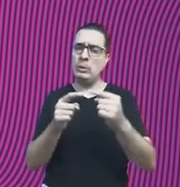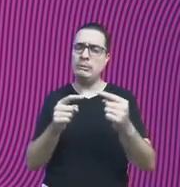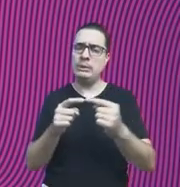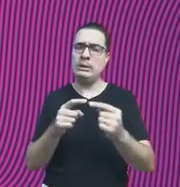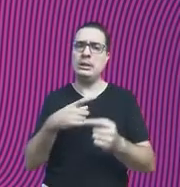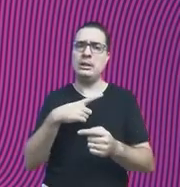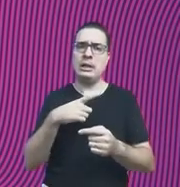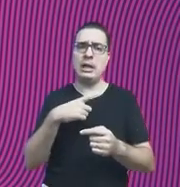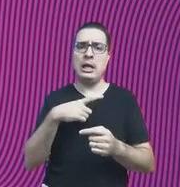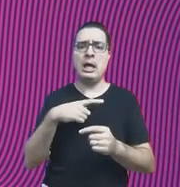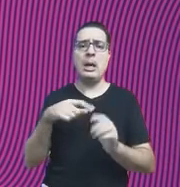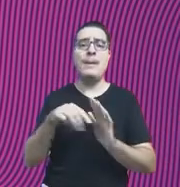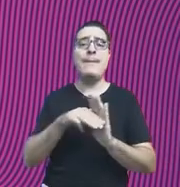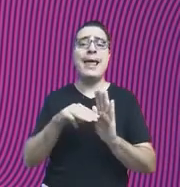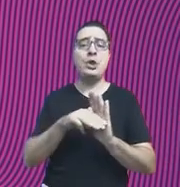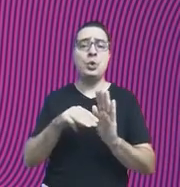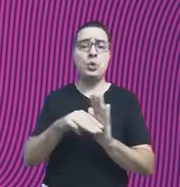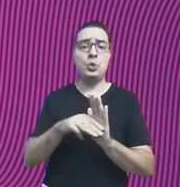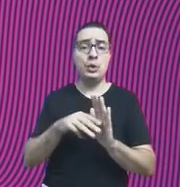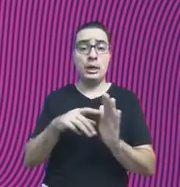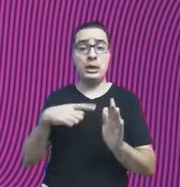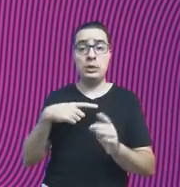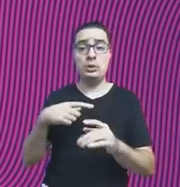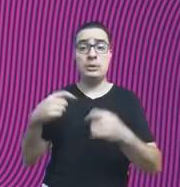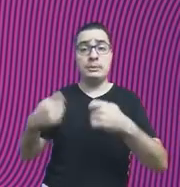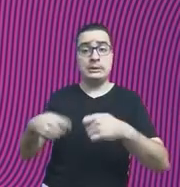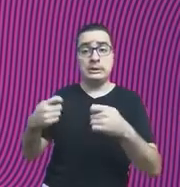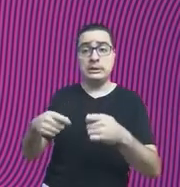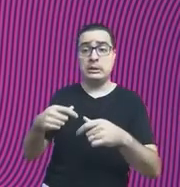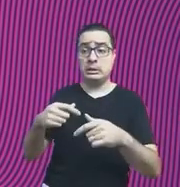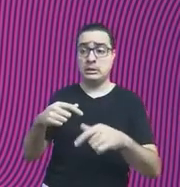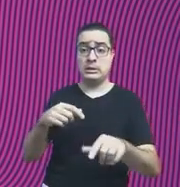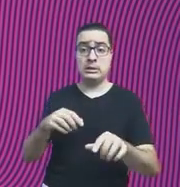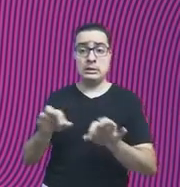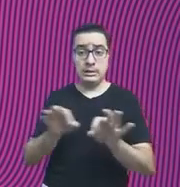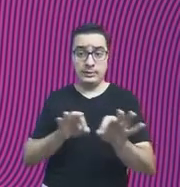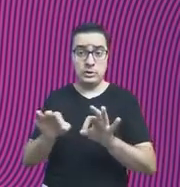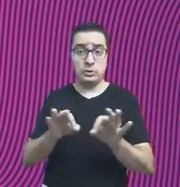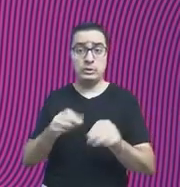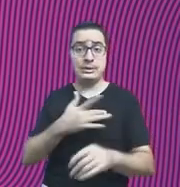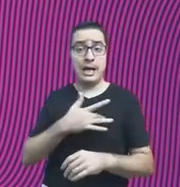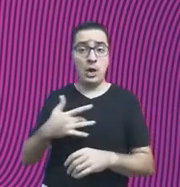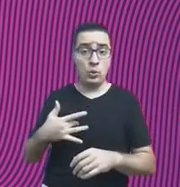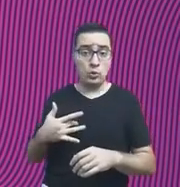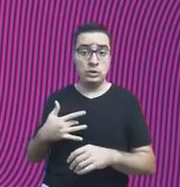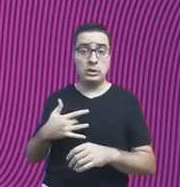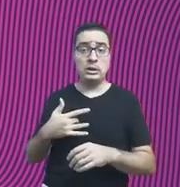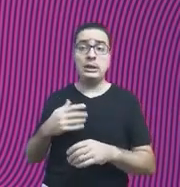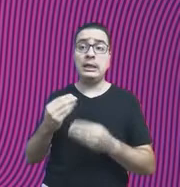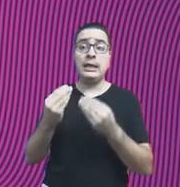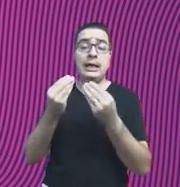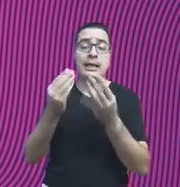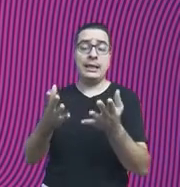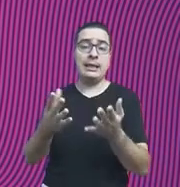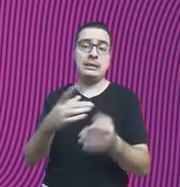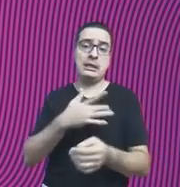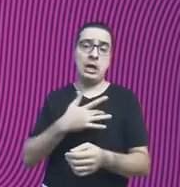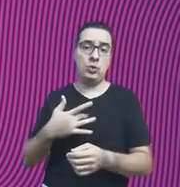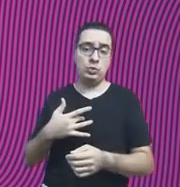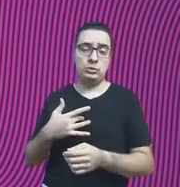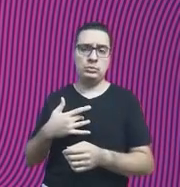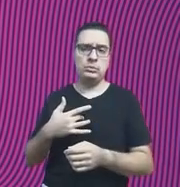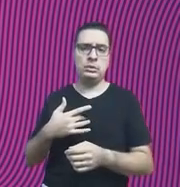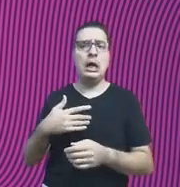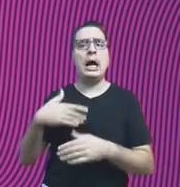muito grande entre a demanda de serviços de saúde e a oferta deles. Ok? Isso se estendeu de